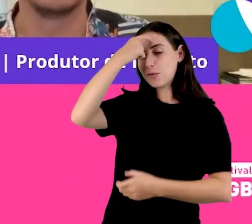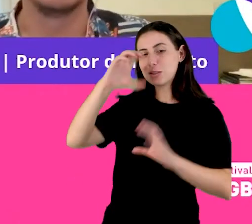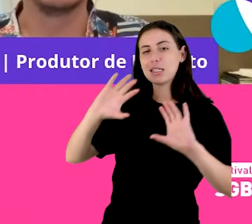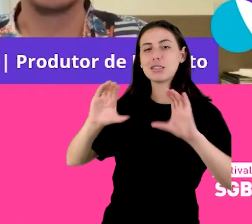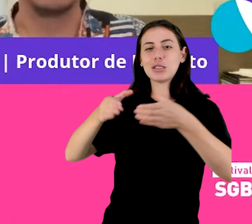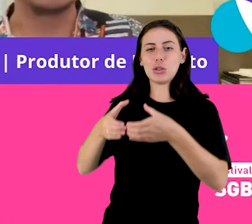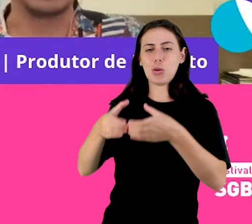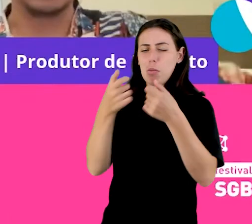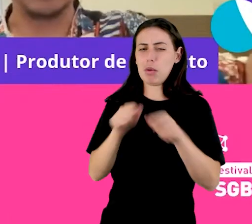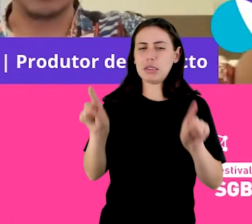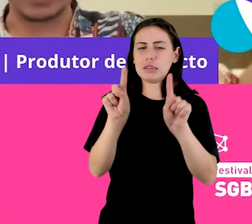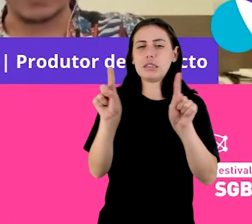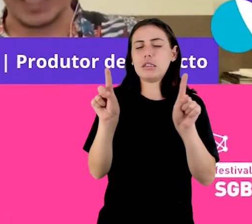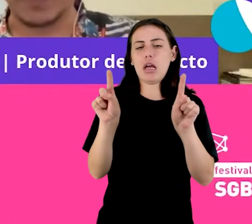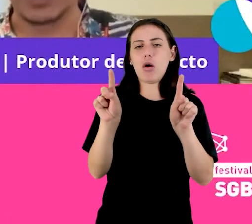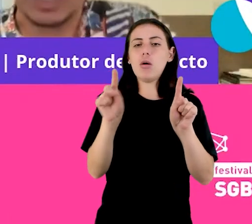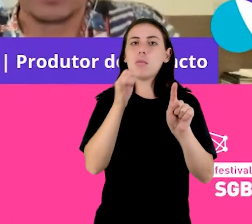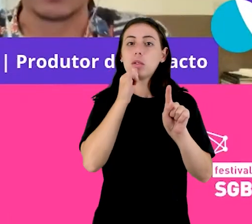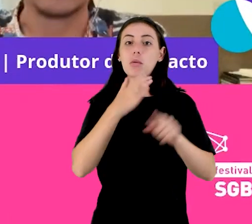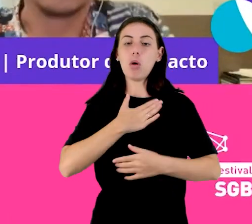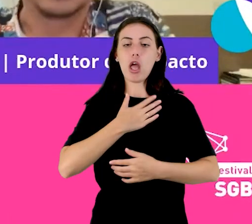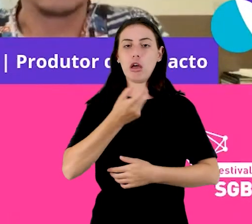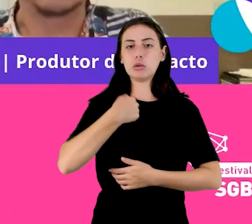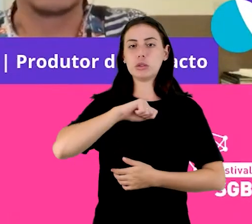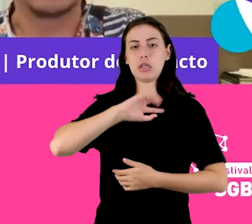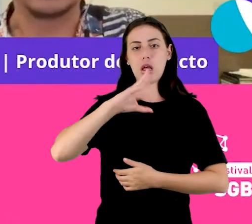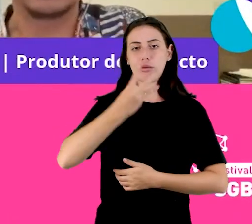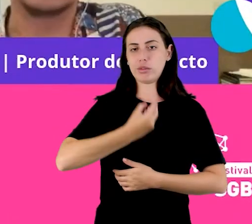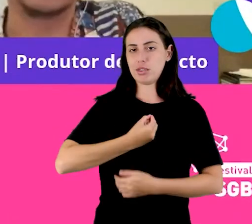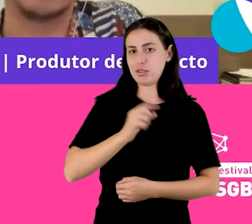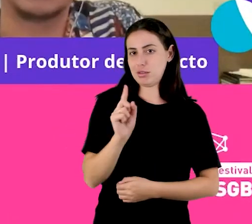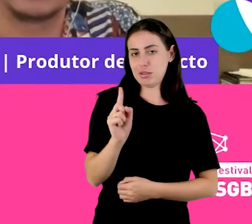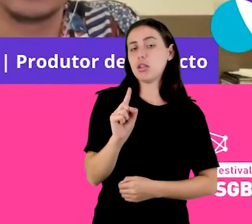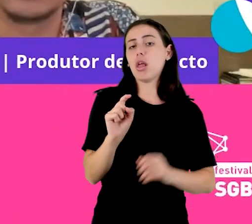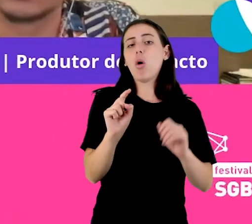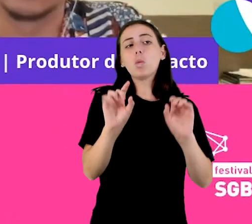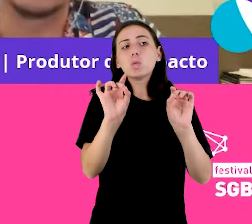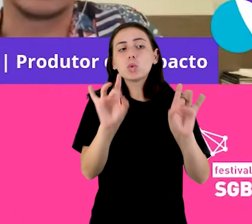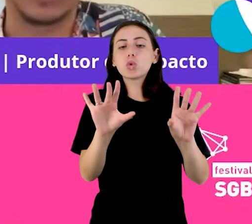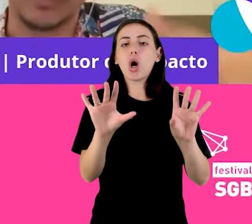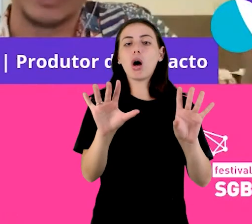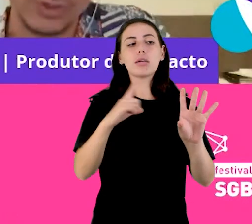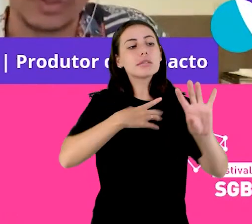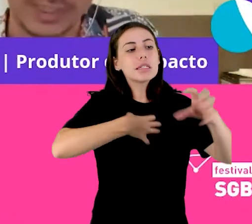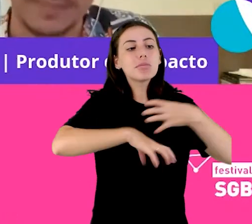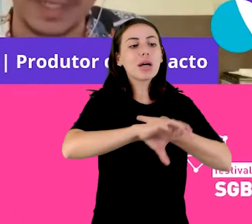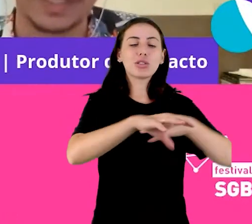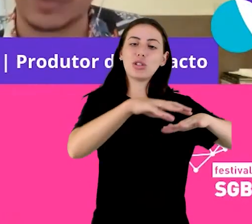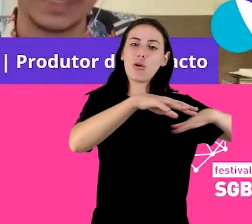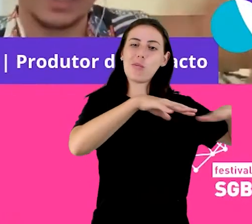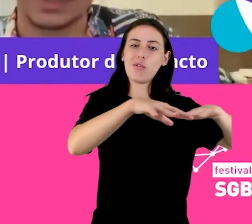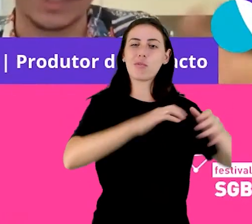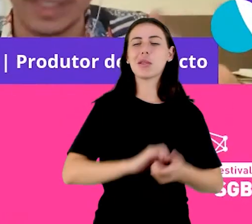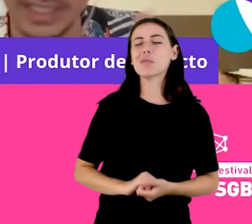processo. Não tem que falar assim, não, vocês briguem por isso. Não, né? São coisas que a gente faz parte de todas essas outras, e muitas outras também,